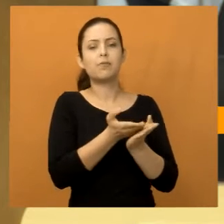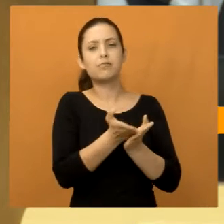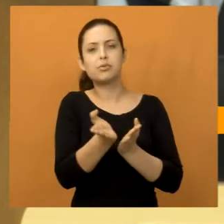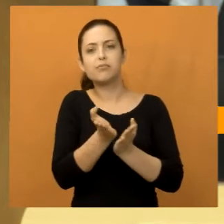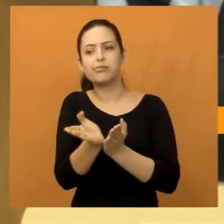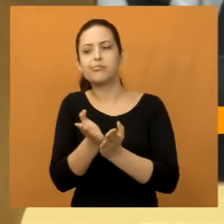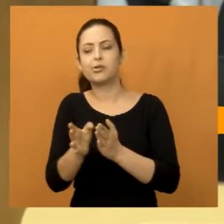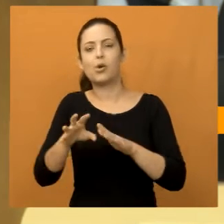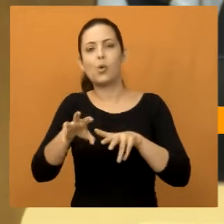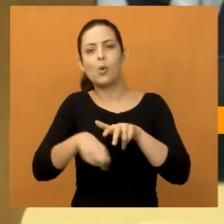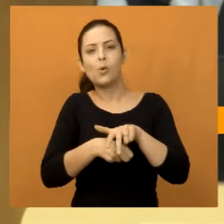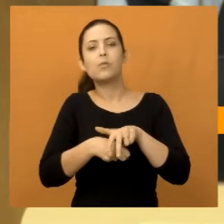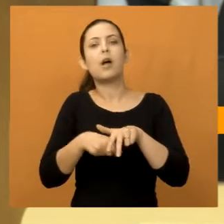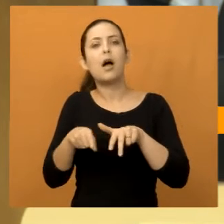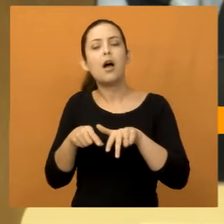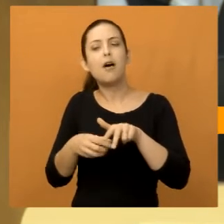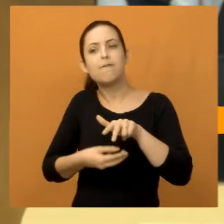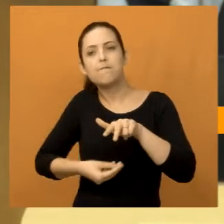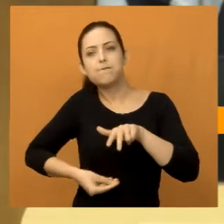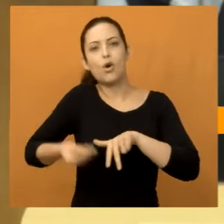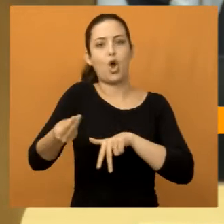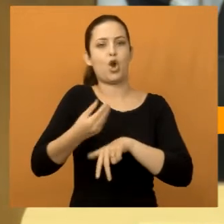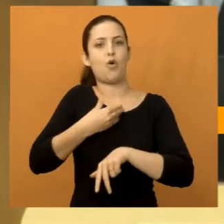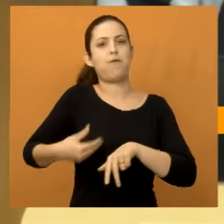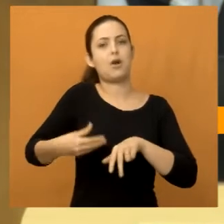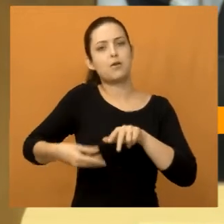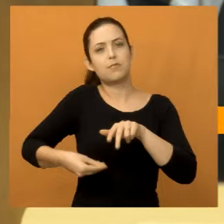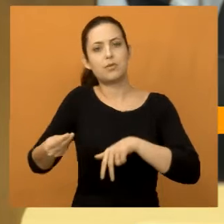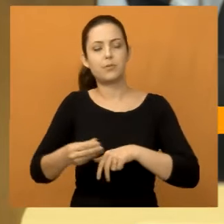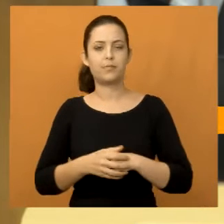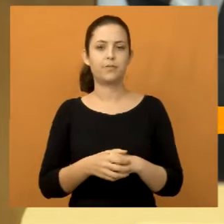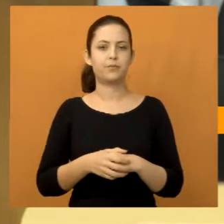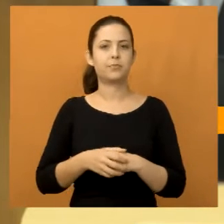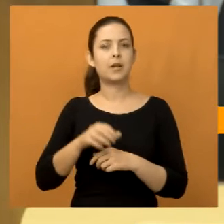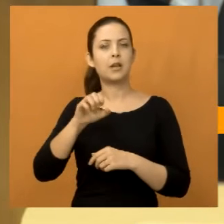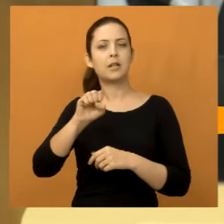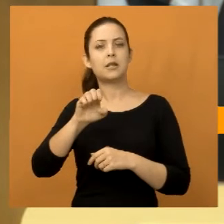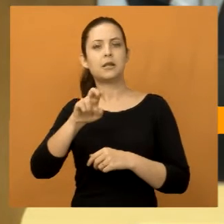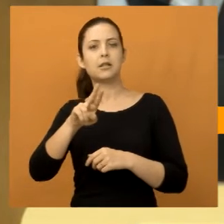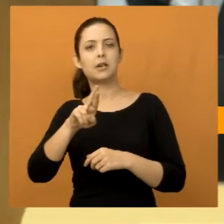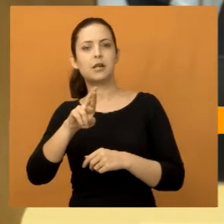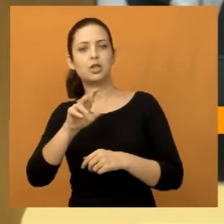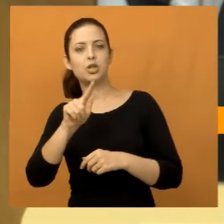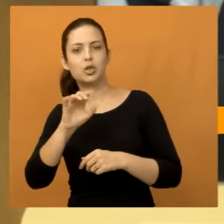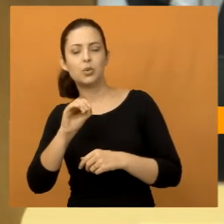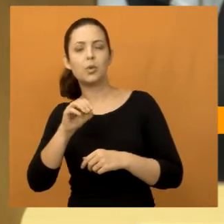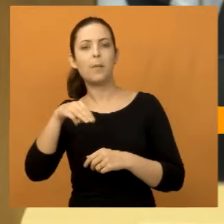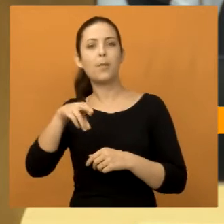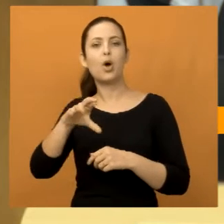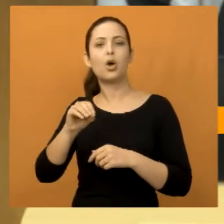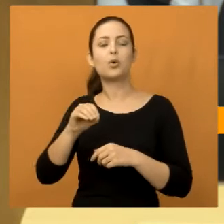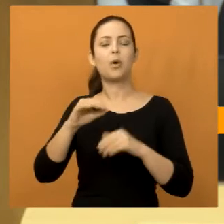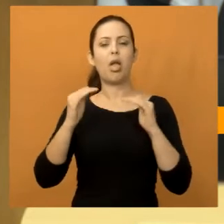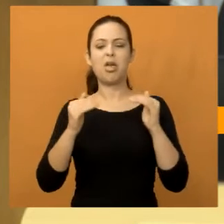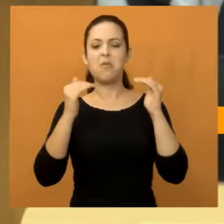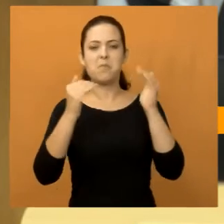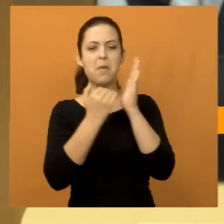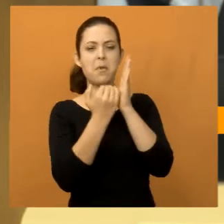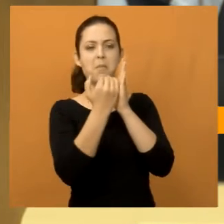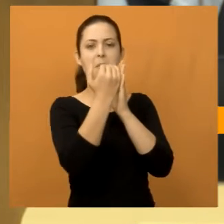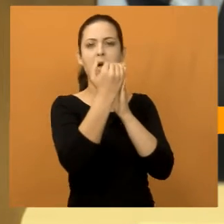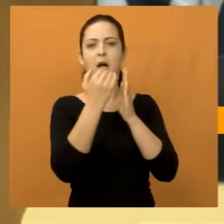cofres públicos. E quero terminar aqui com uma frase, parafrasear o nosso juiz Sérgio Moro: não importa quanto mais alto você